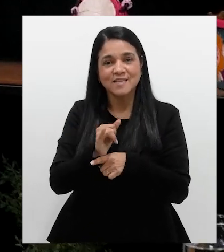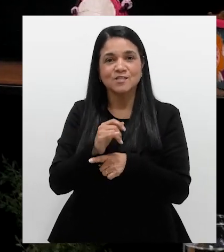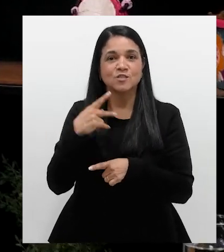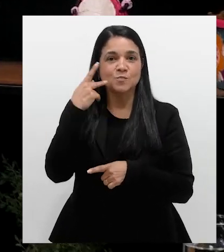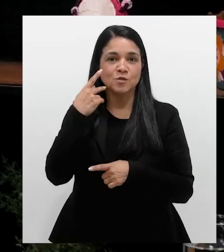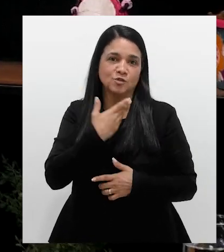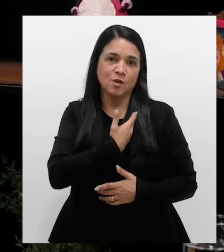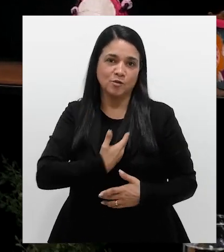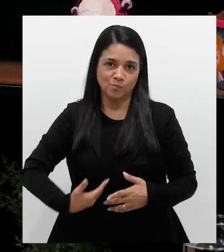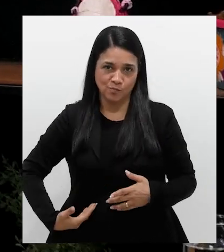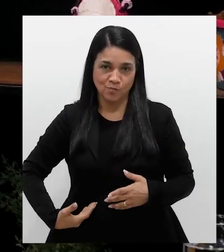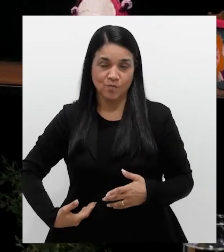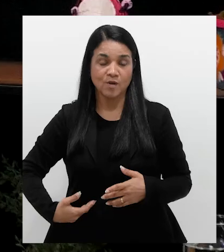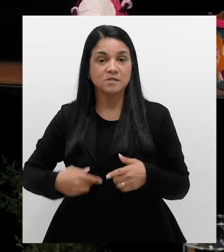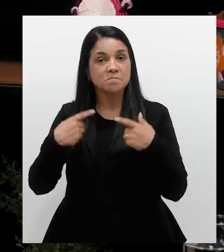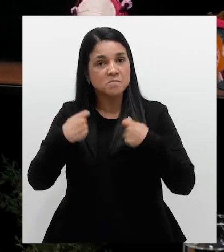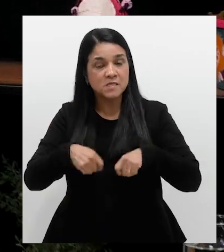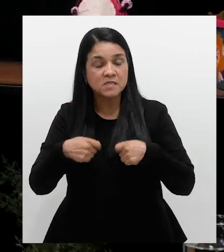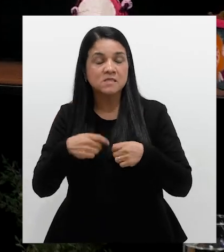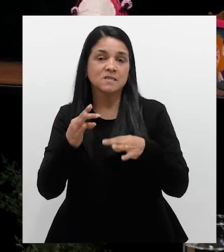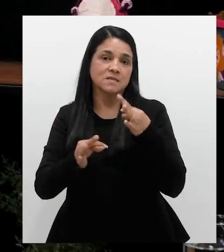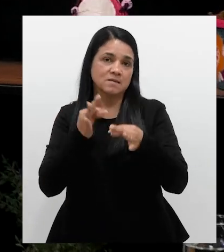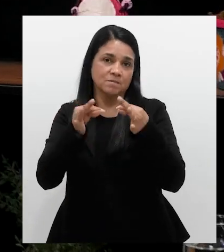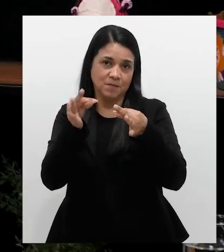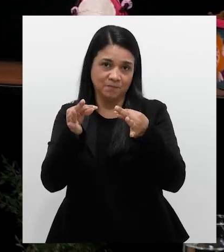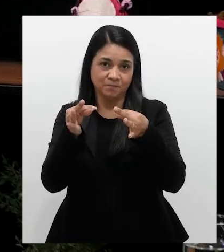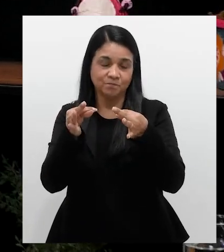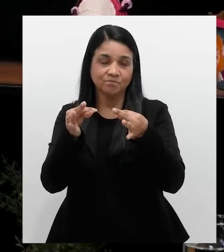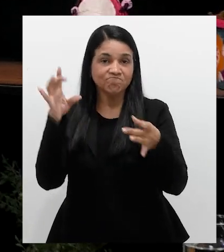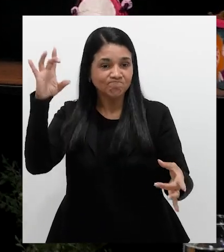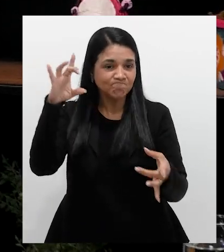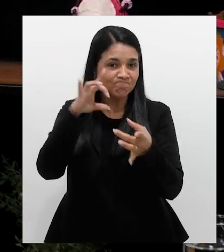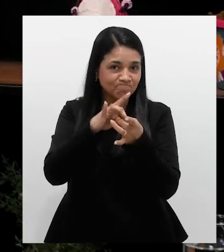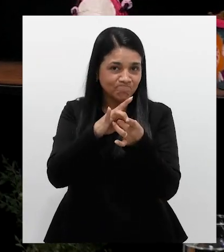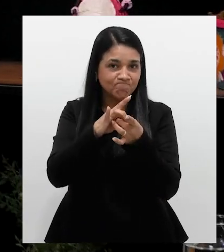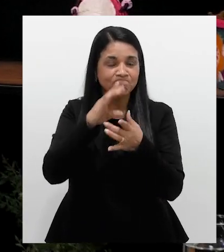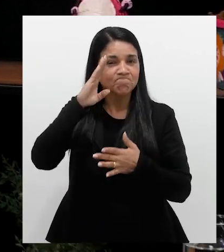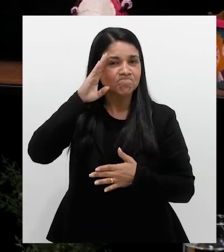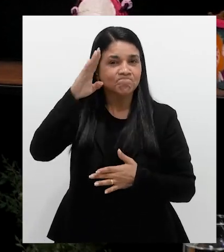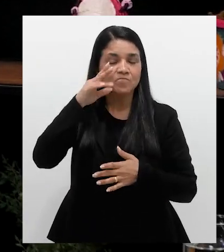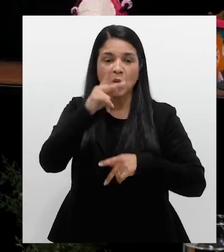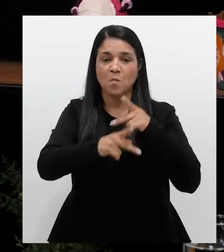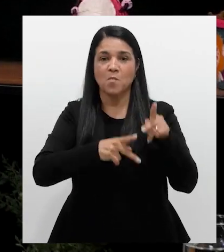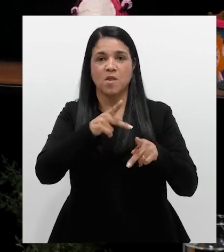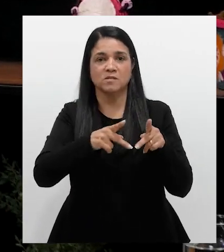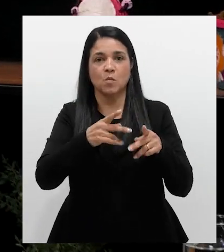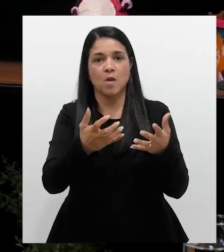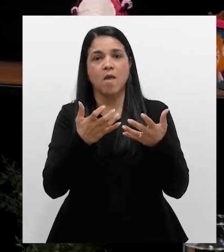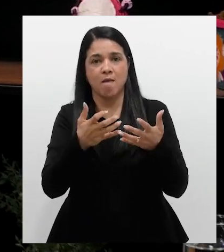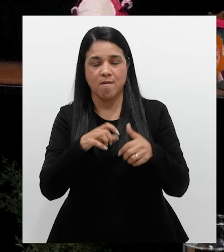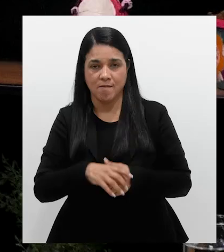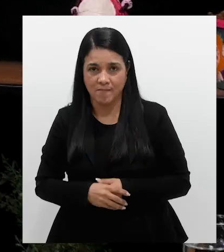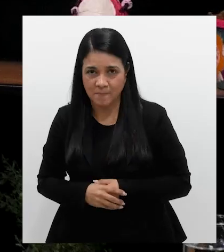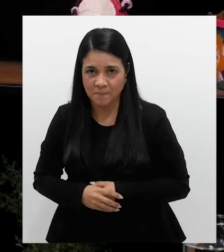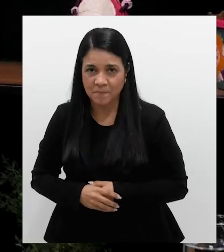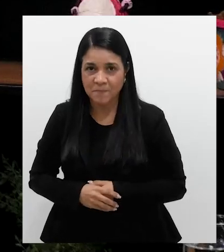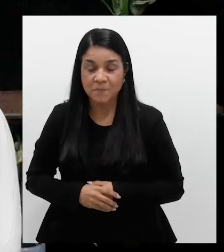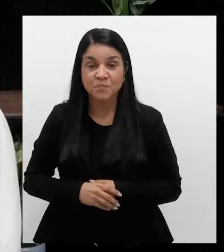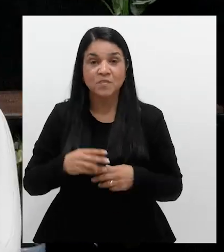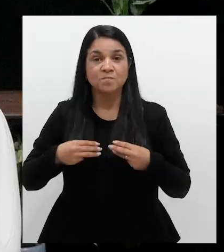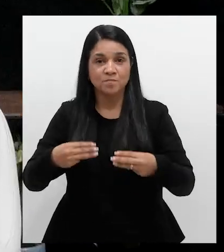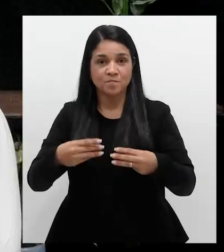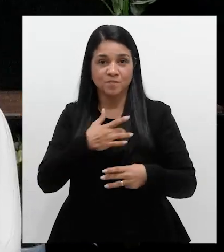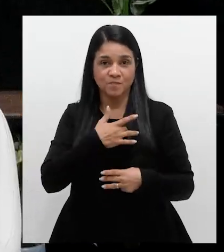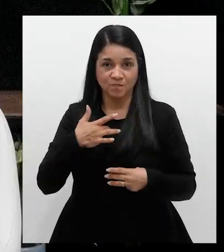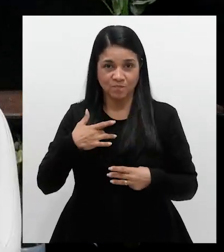novas necessidades, né, de tratamento. A gente consegue elencar com isso prioridades que a população tem. Isso é muito fundamental. O